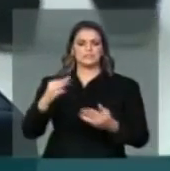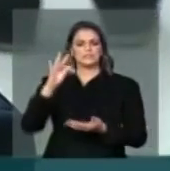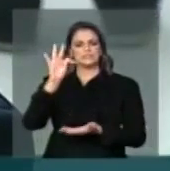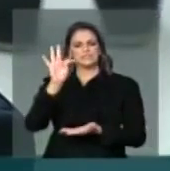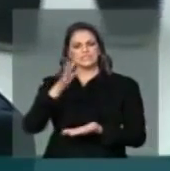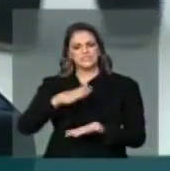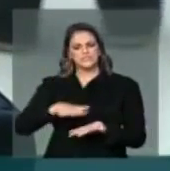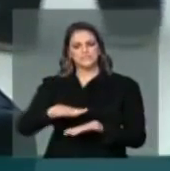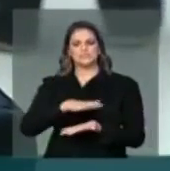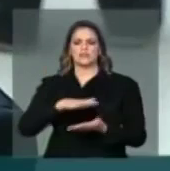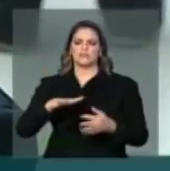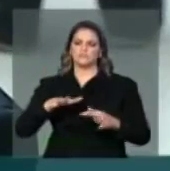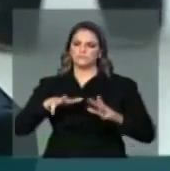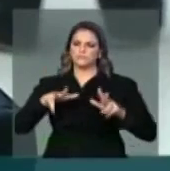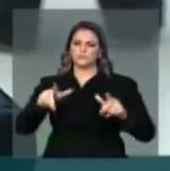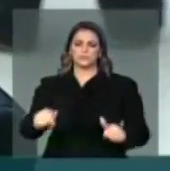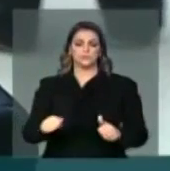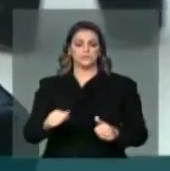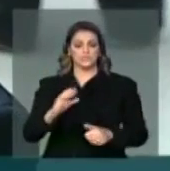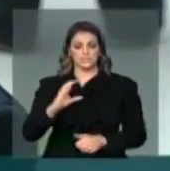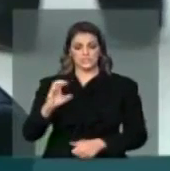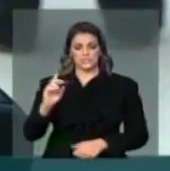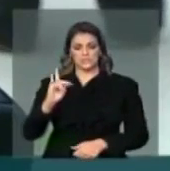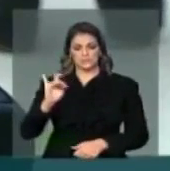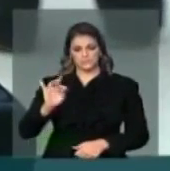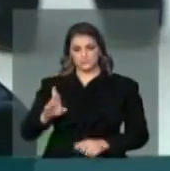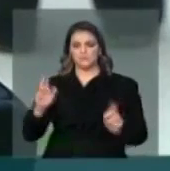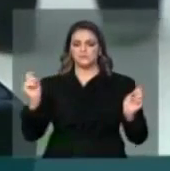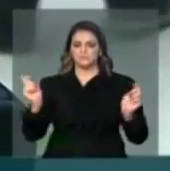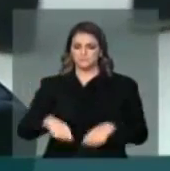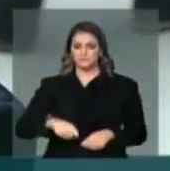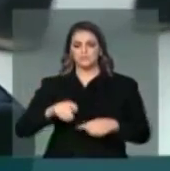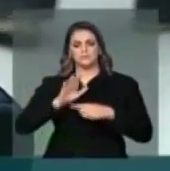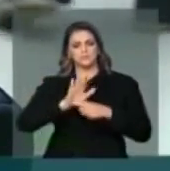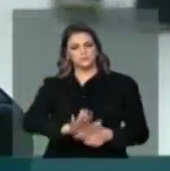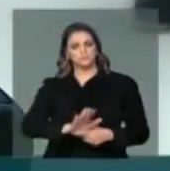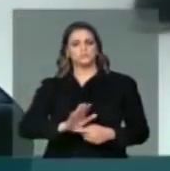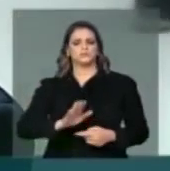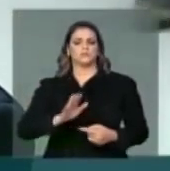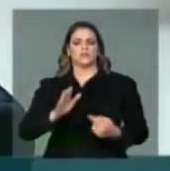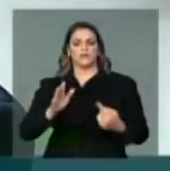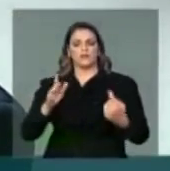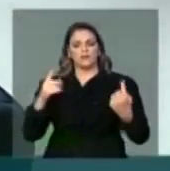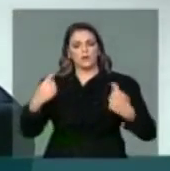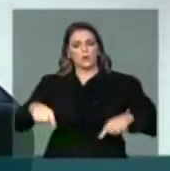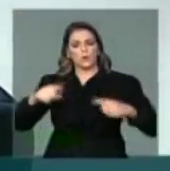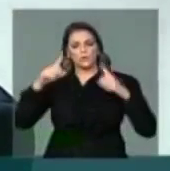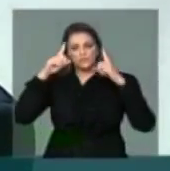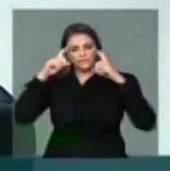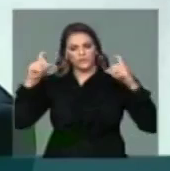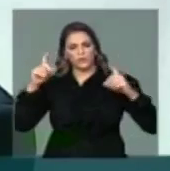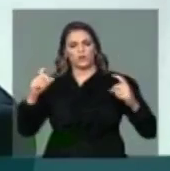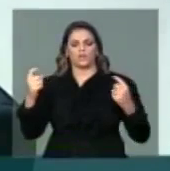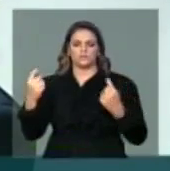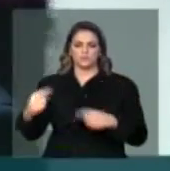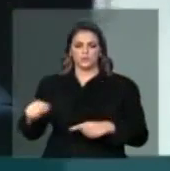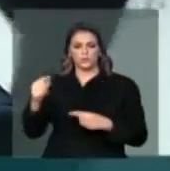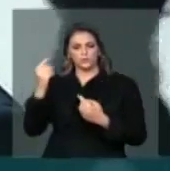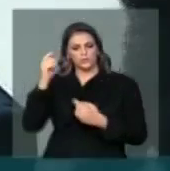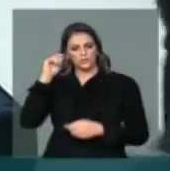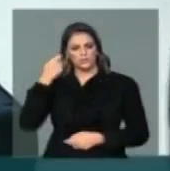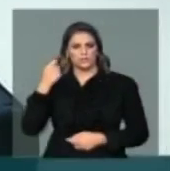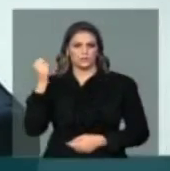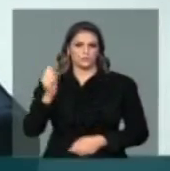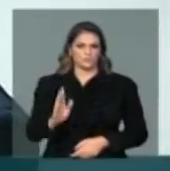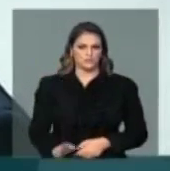ajudar decisivamente a compor um quadro de enfrentamento a esta violência que atinge os nossos jovens em todo